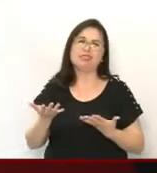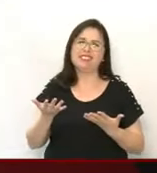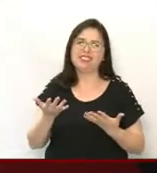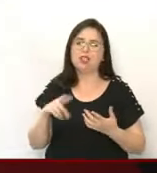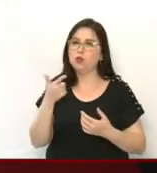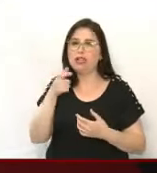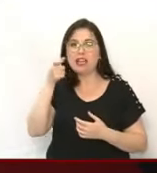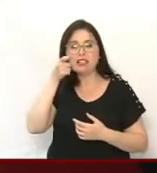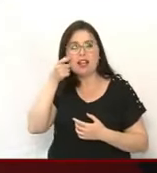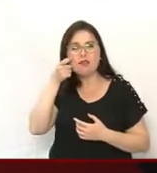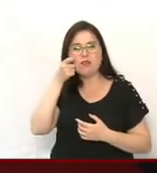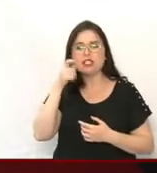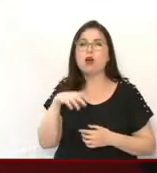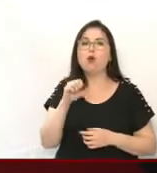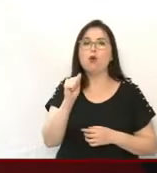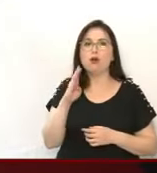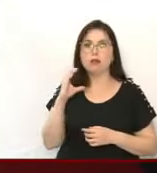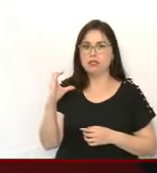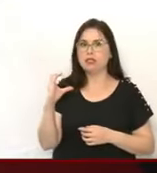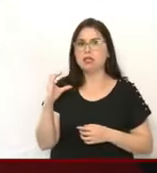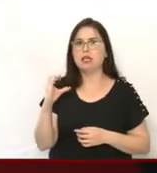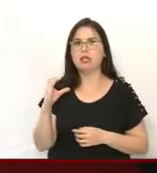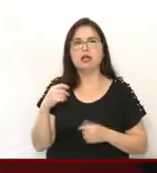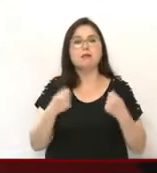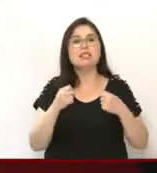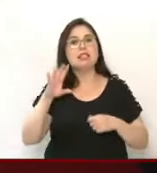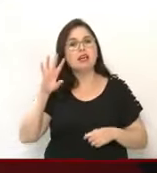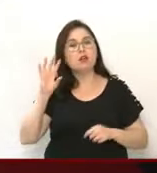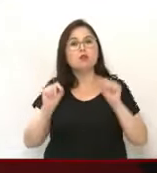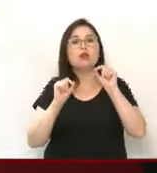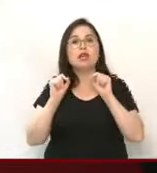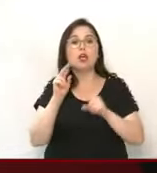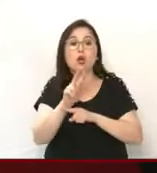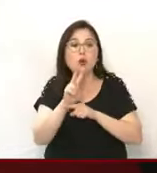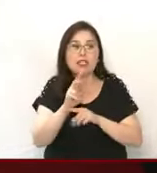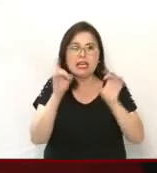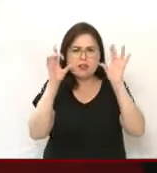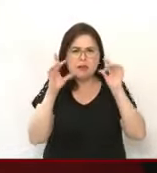esta visão de que o ABC se resolve regionalmente.